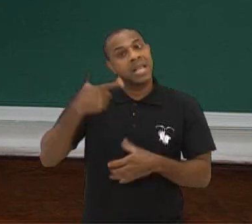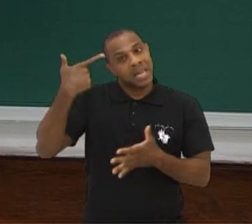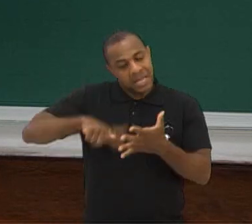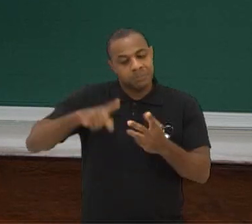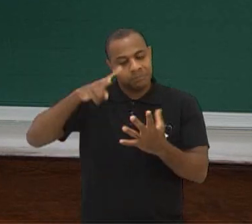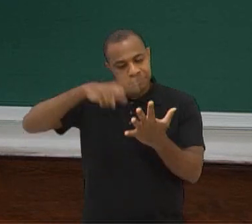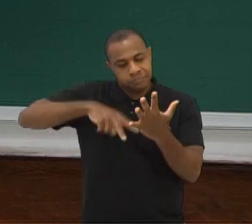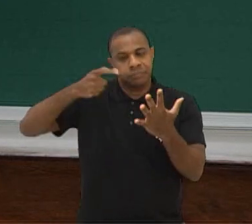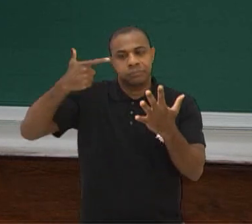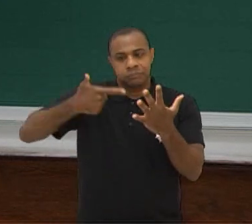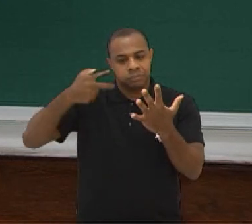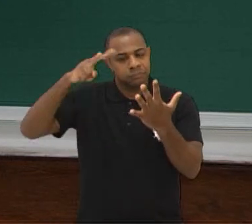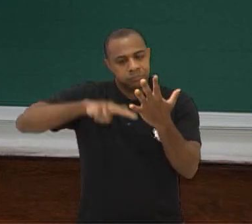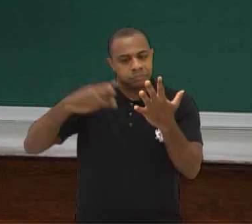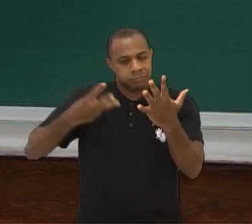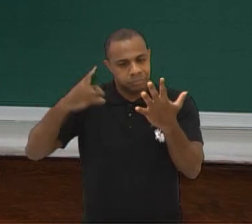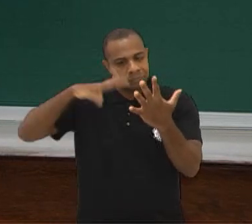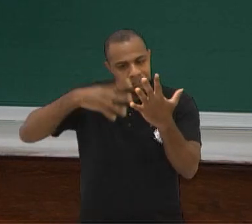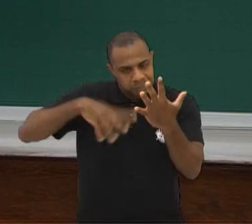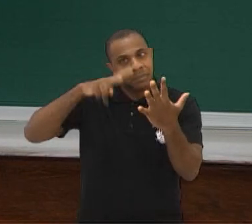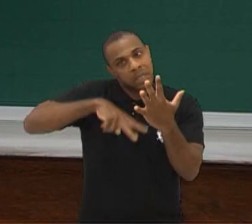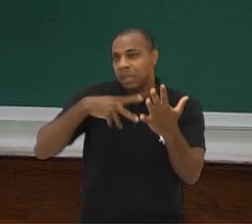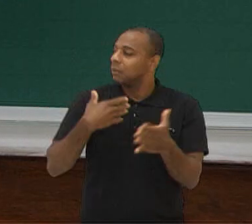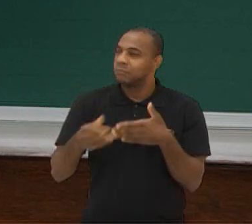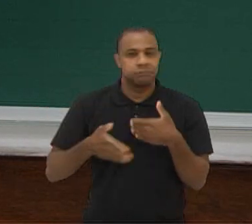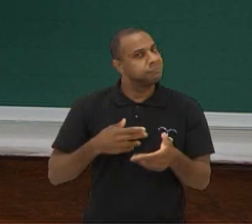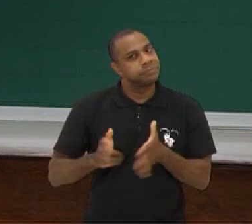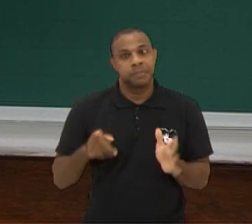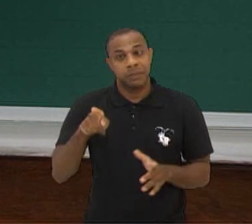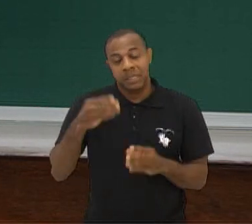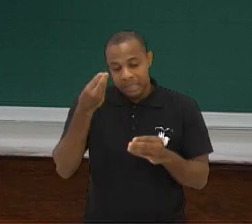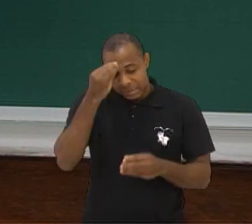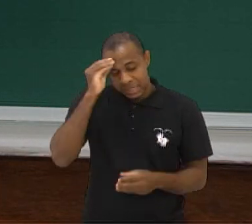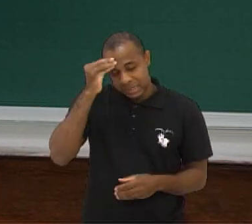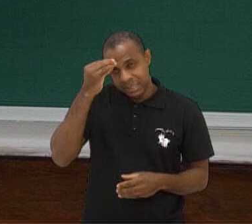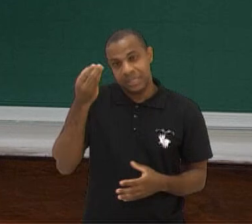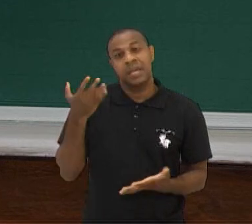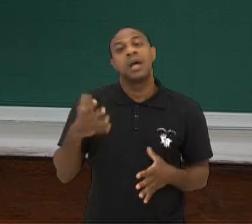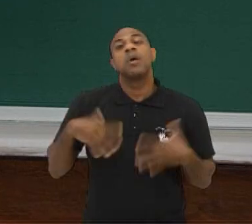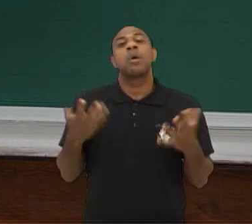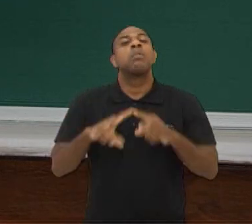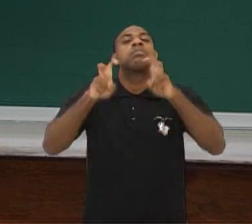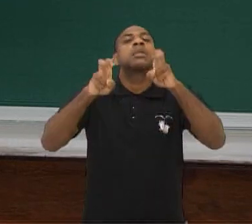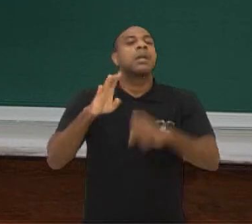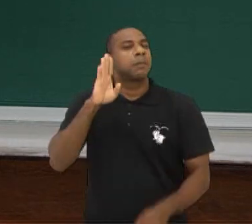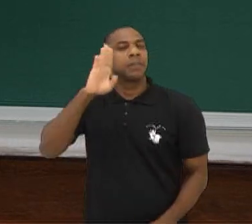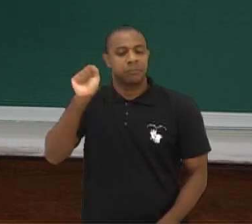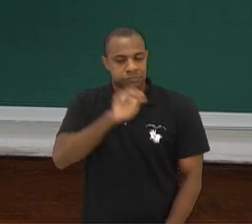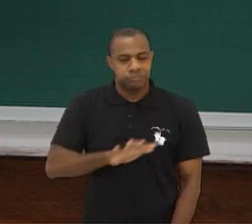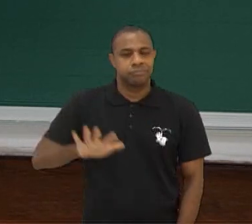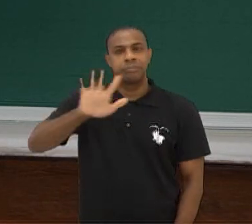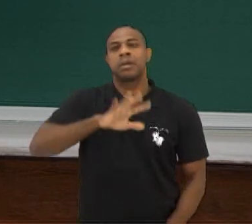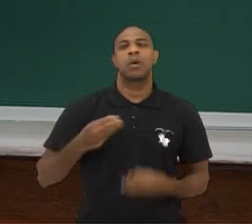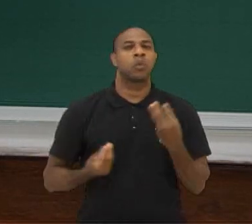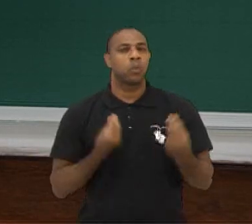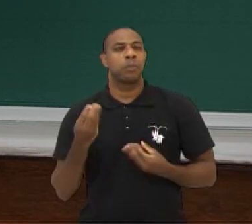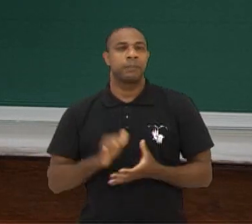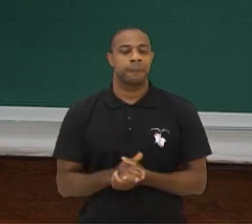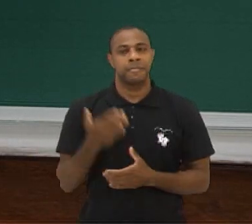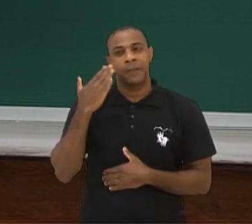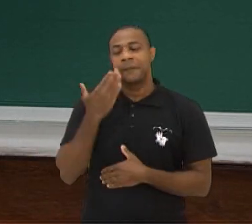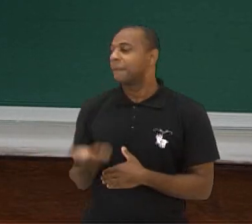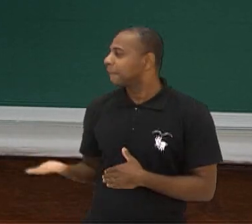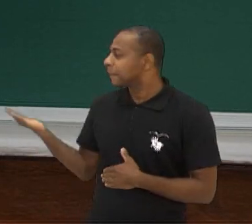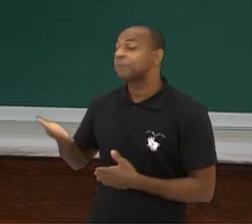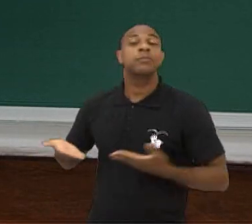uma vez, duas ou até três, o texto para você compreender qual que é o assunto de uma forma geral, ok? E